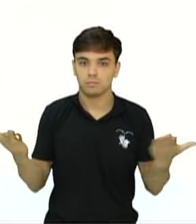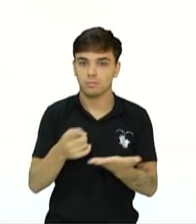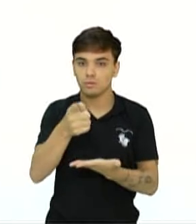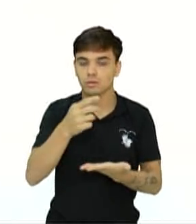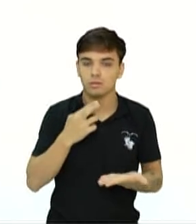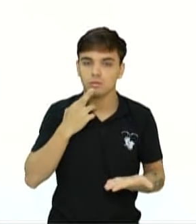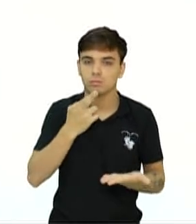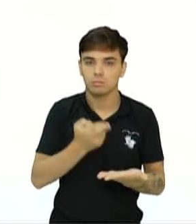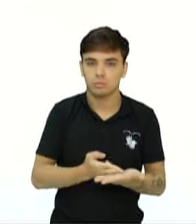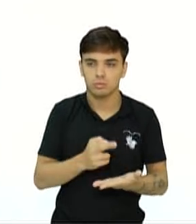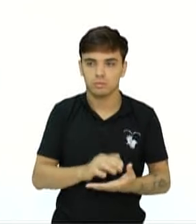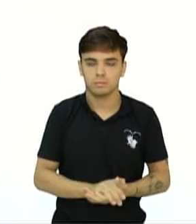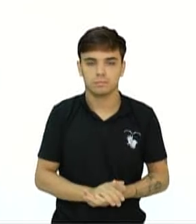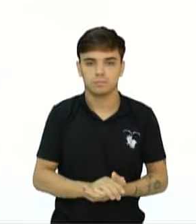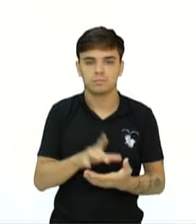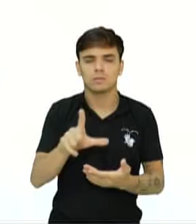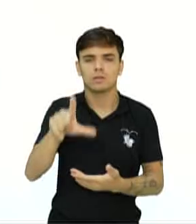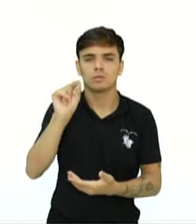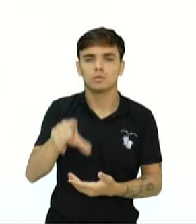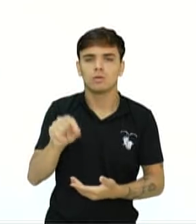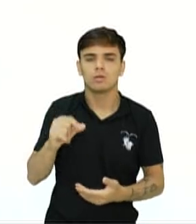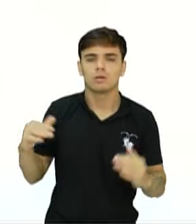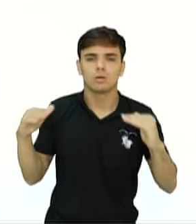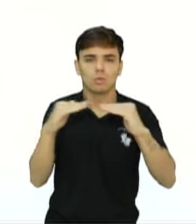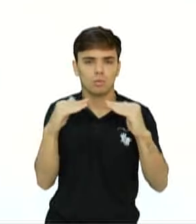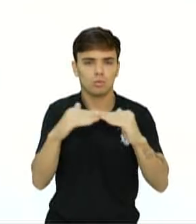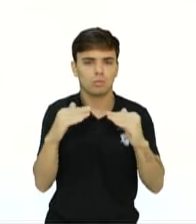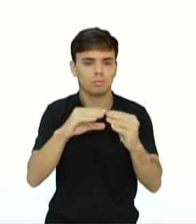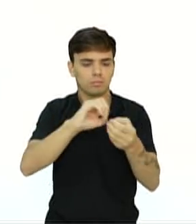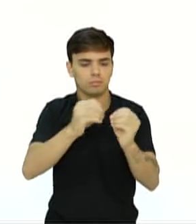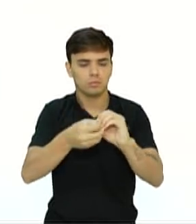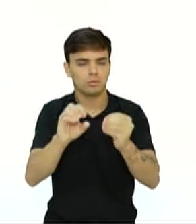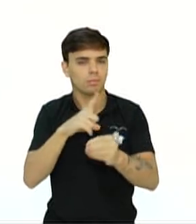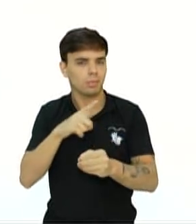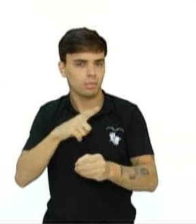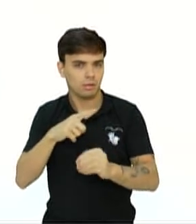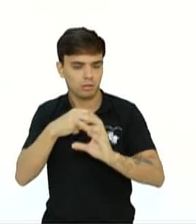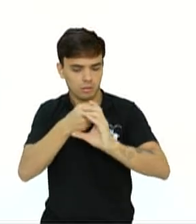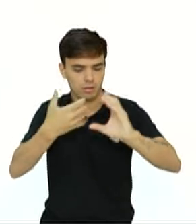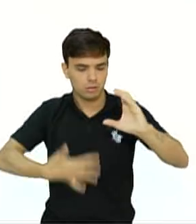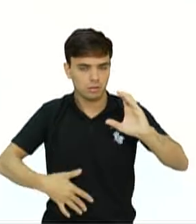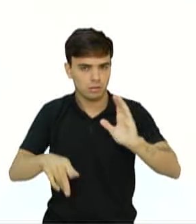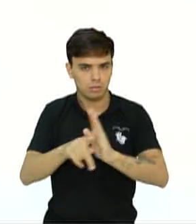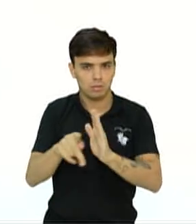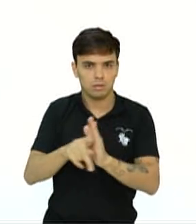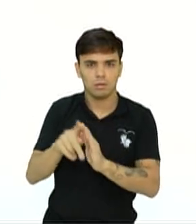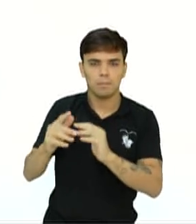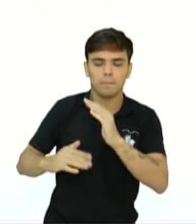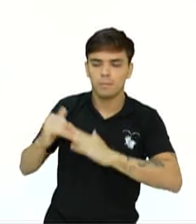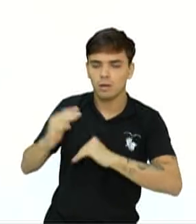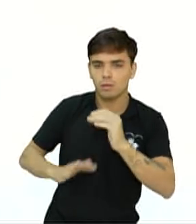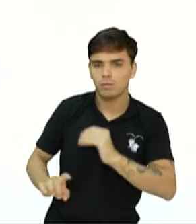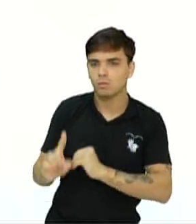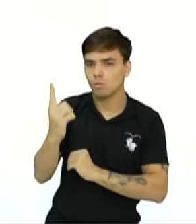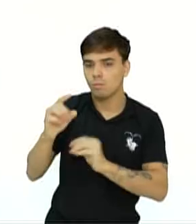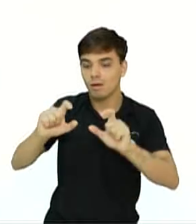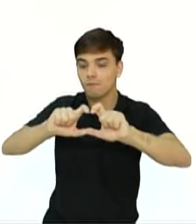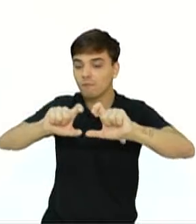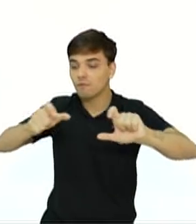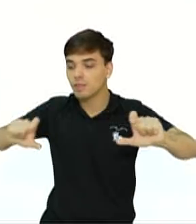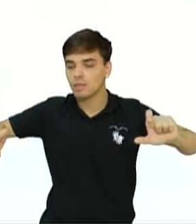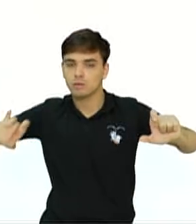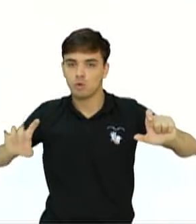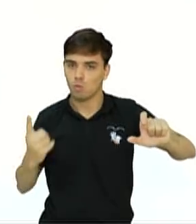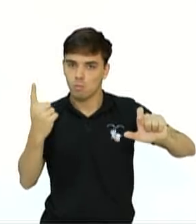com vocês. Assinale a alternativa que corresponde à molécula que possui como característica ser formado por uma fita com